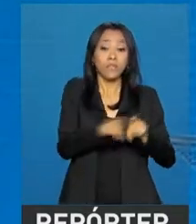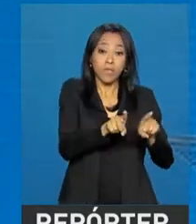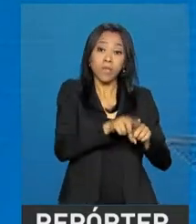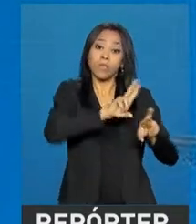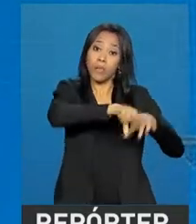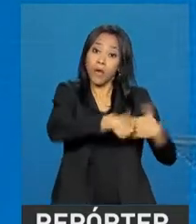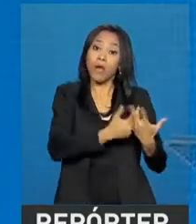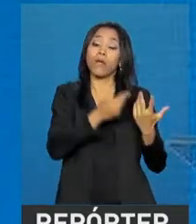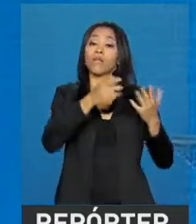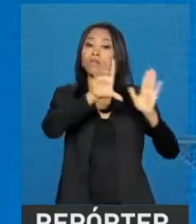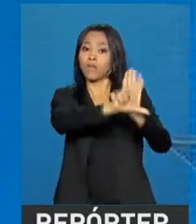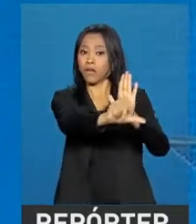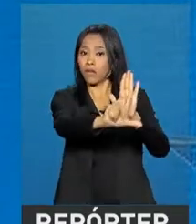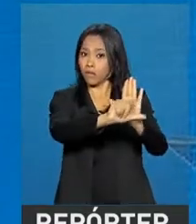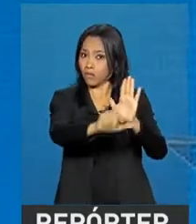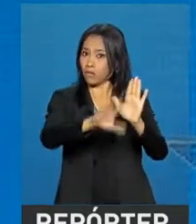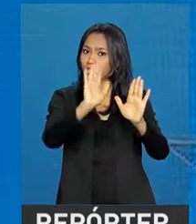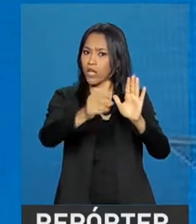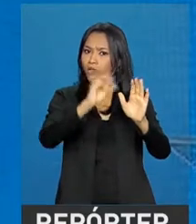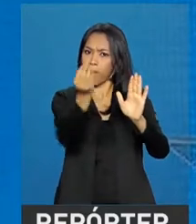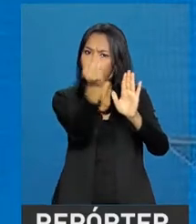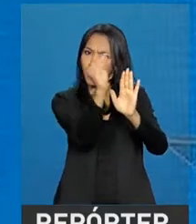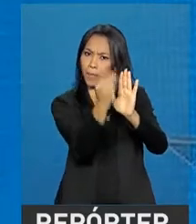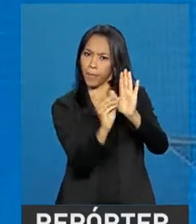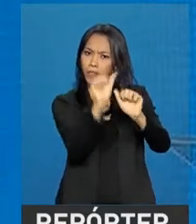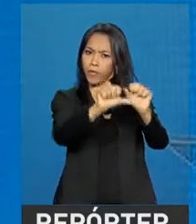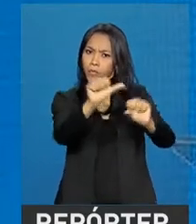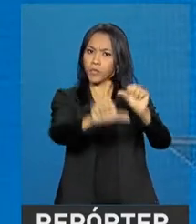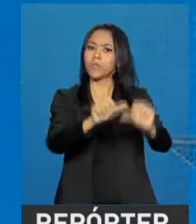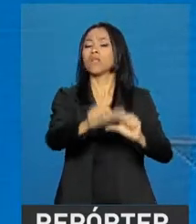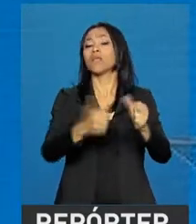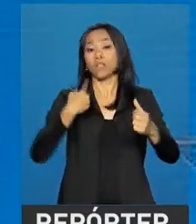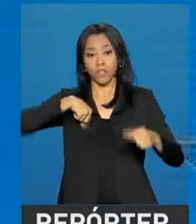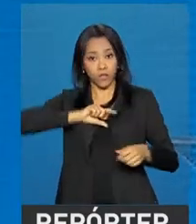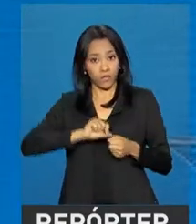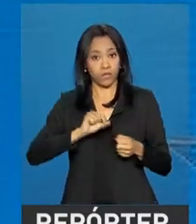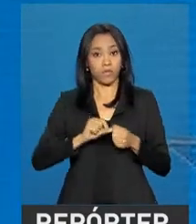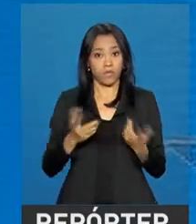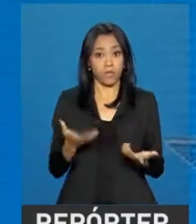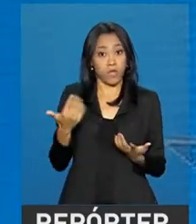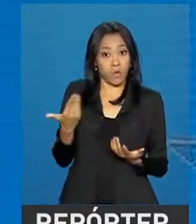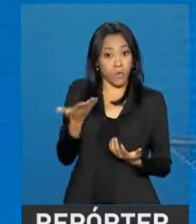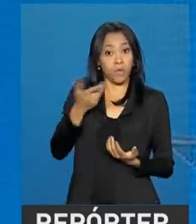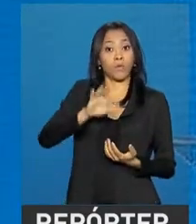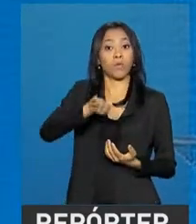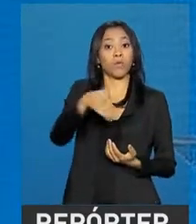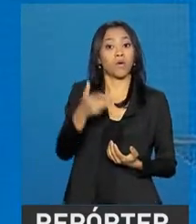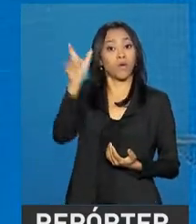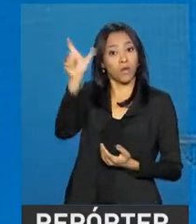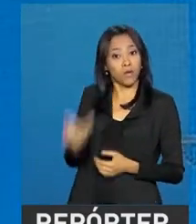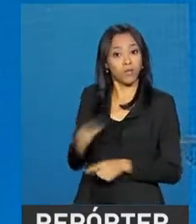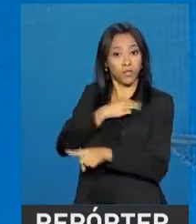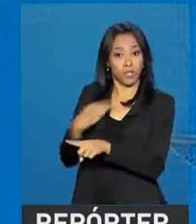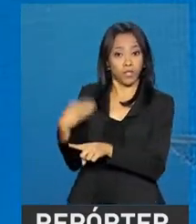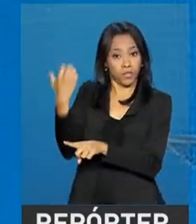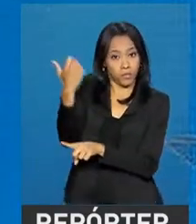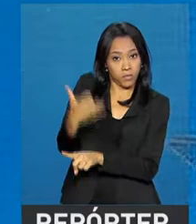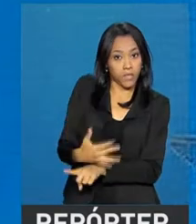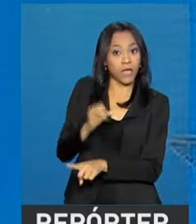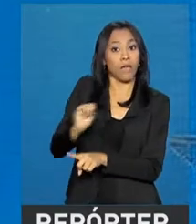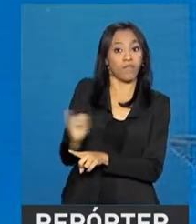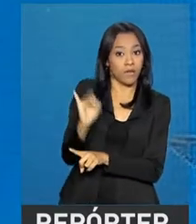trabalhista das modificações legislativas que nós fizemos quando meirelles fala da inflação quem